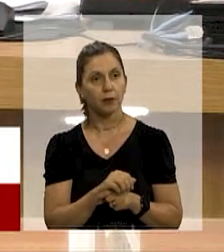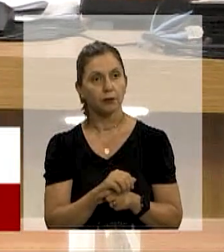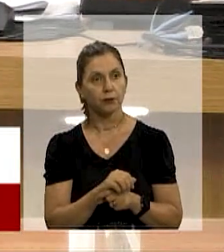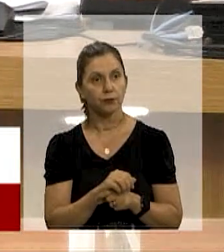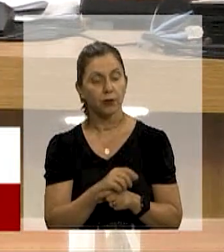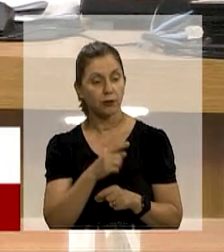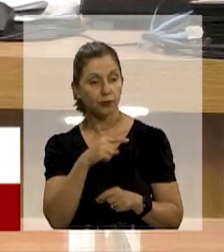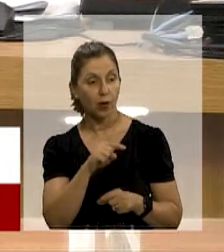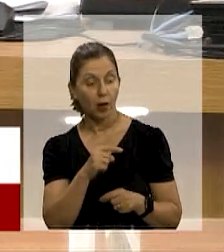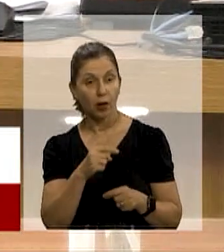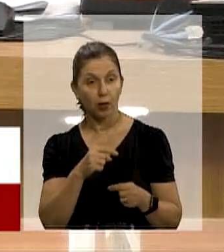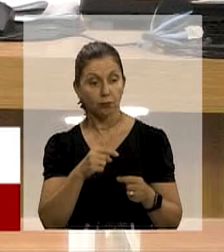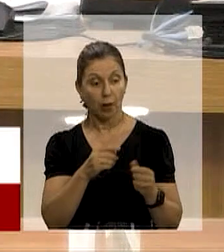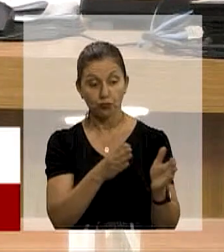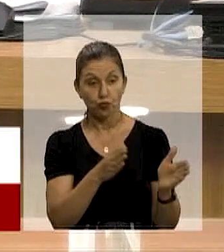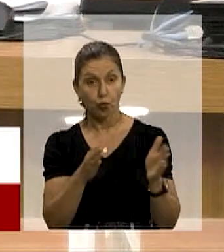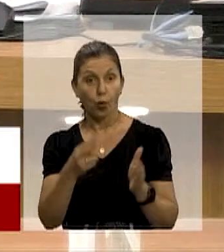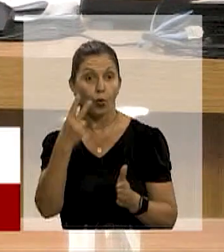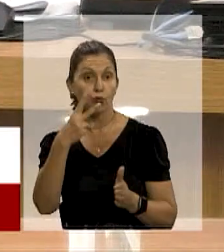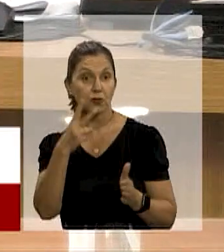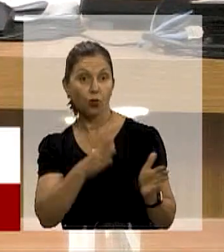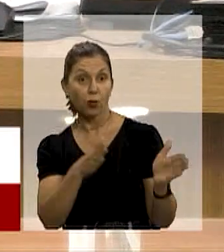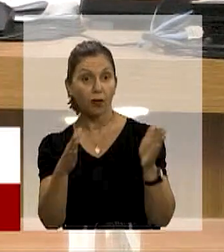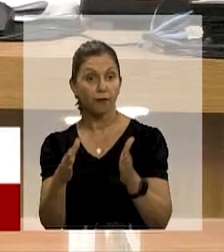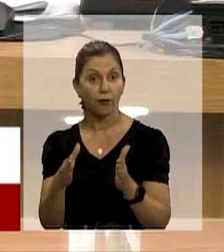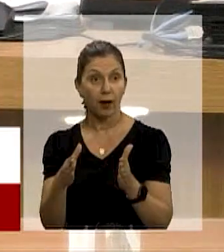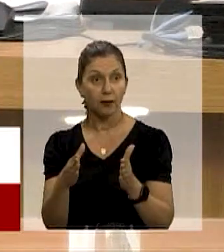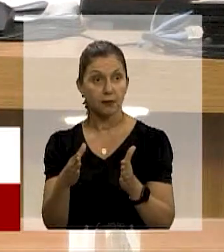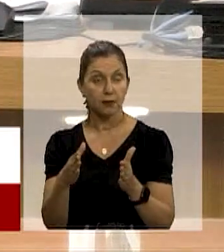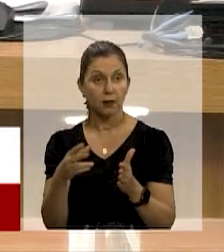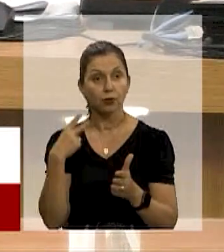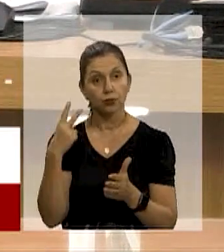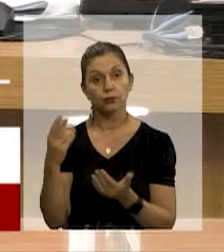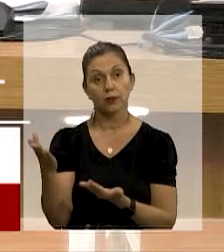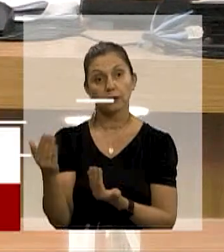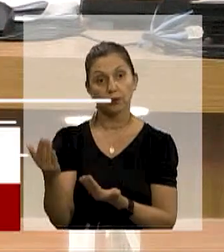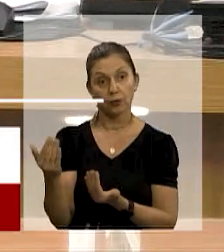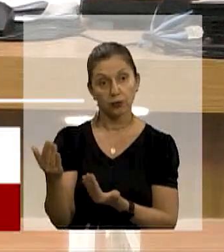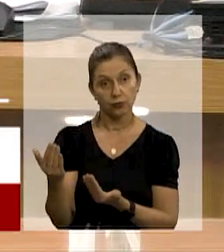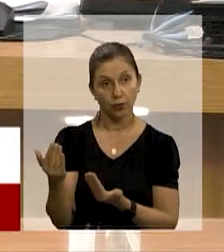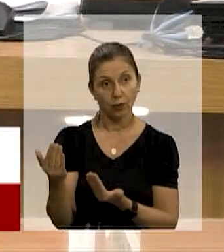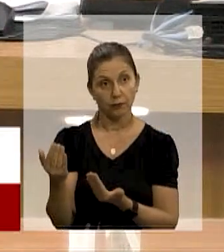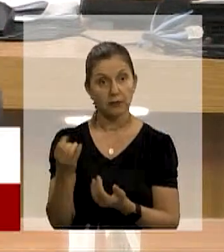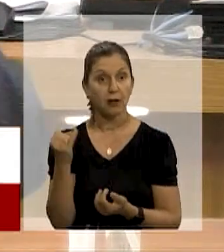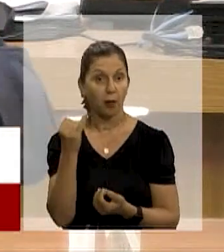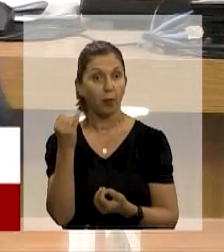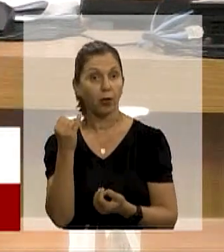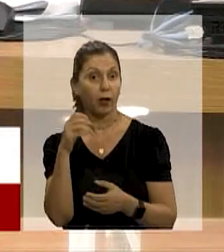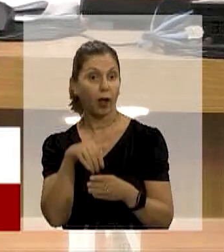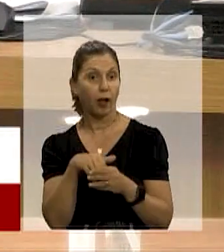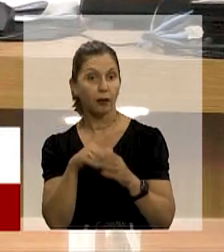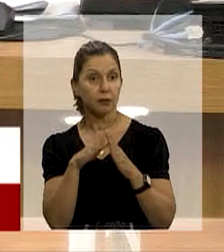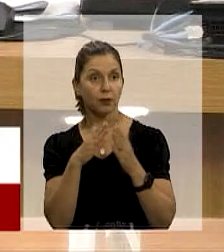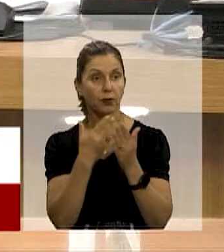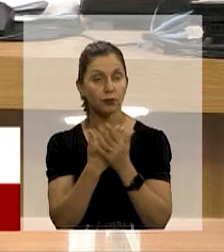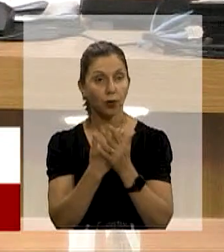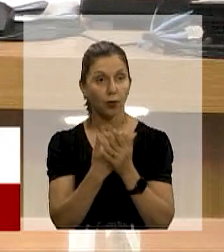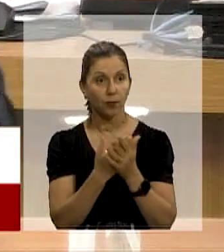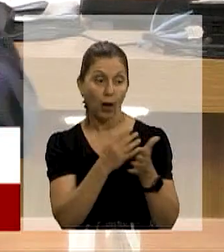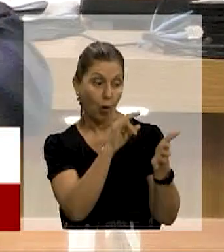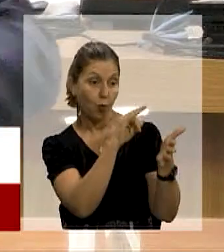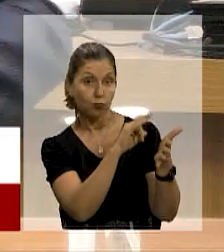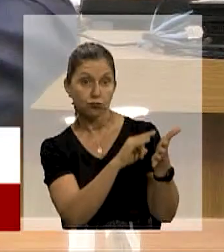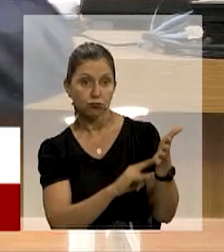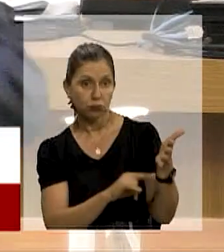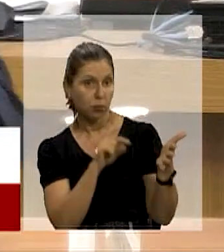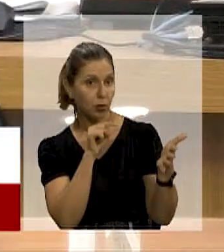do Parlamento Jovem, que é uma fase muito importante das eleições das escolas. O modelo que nós temos hoje é um